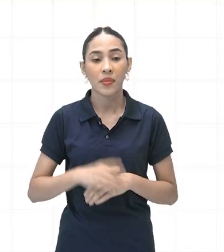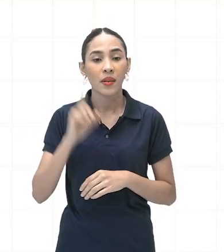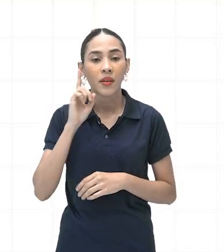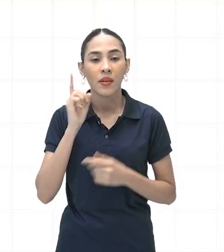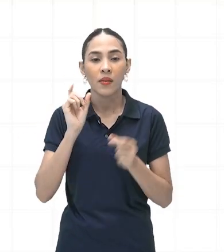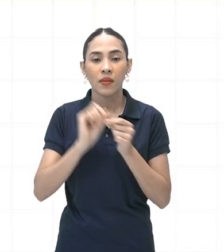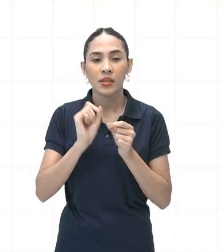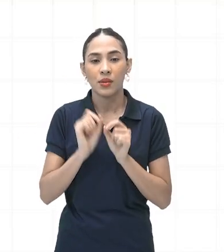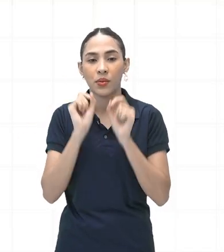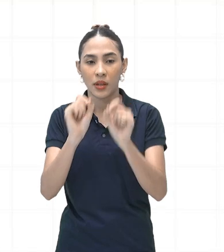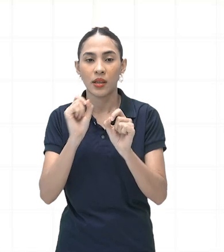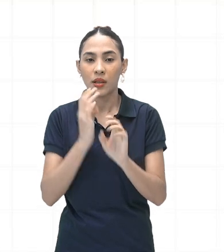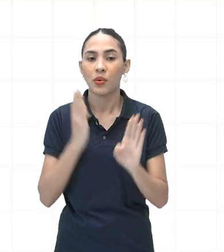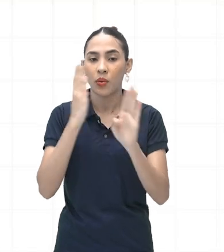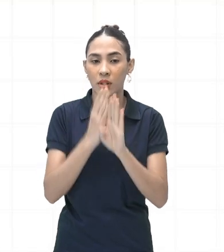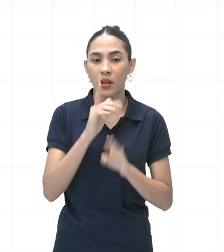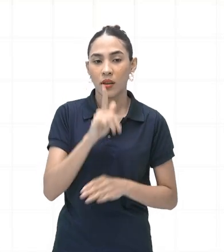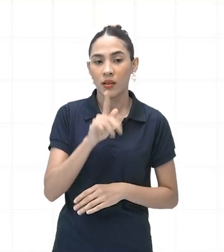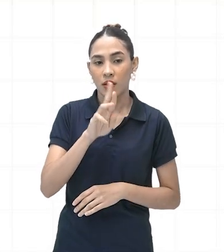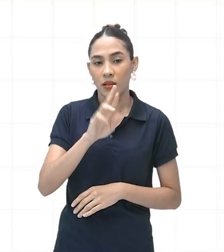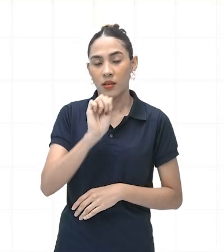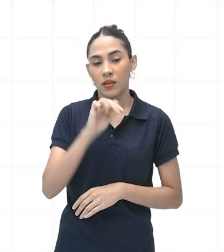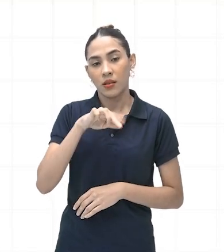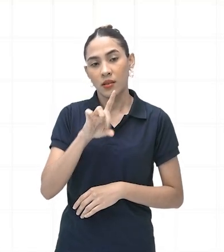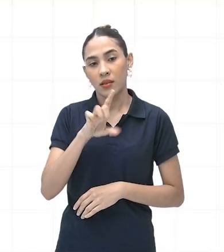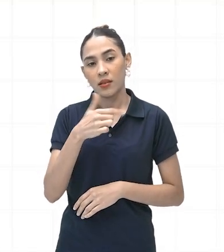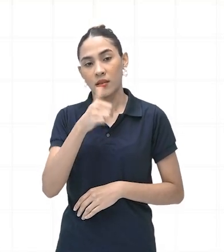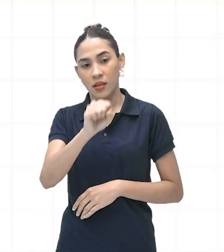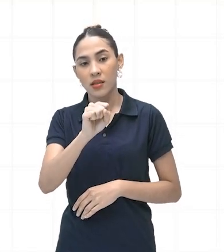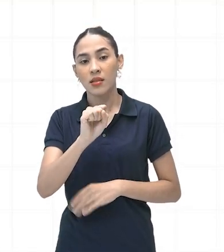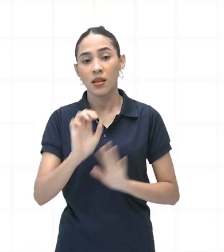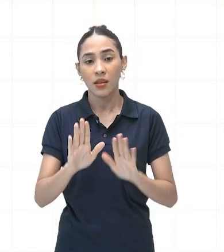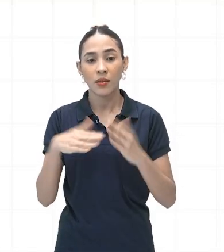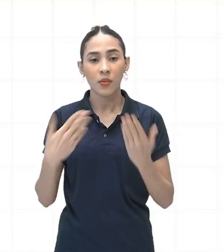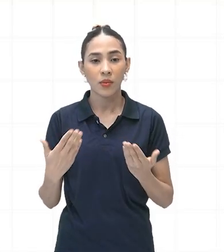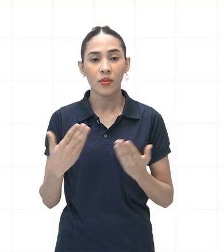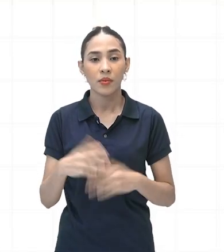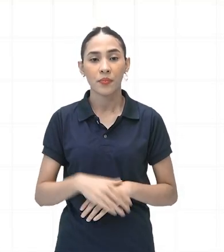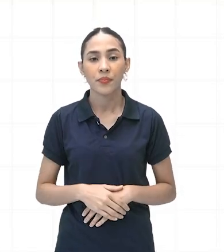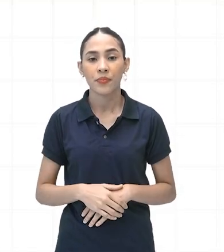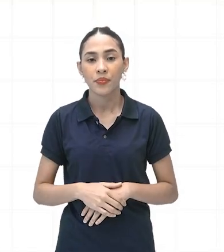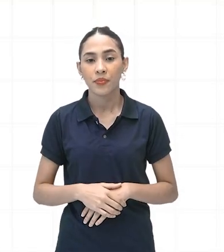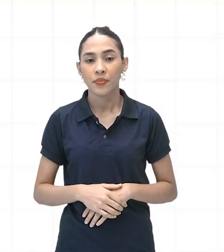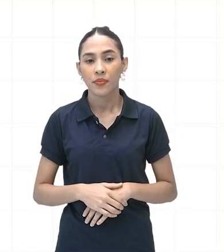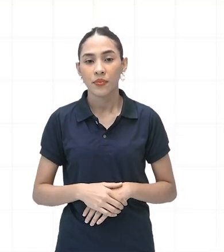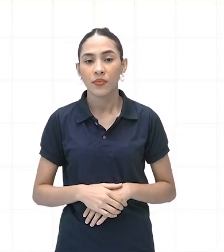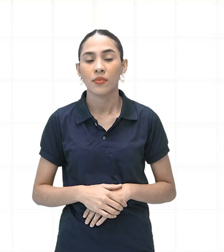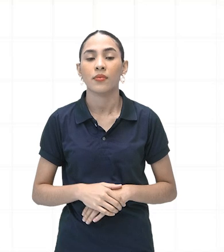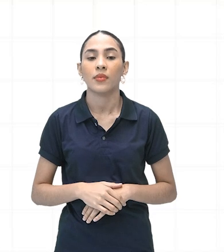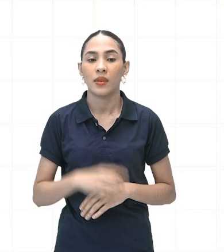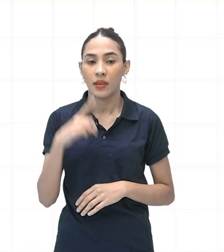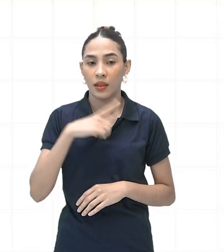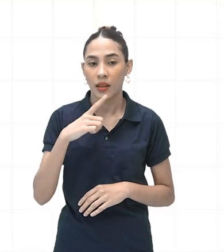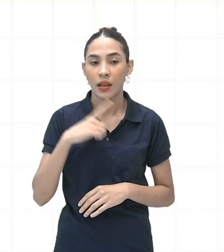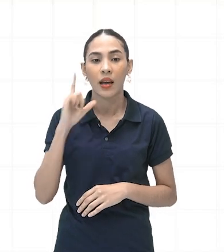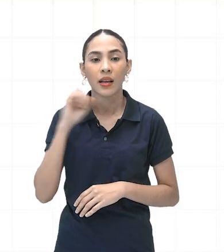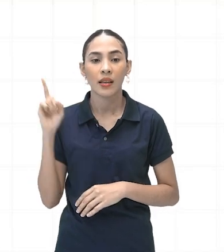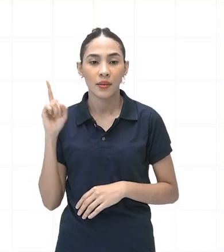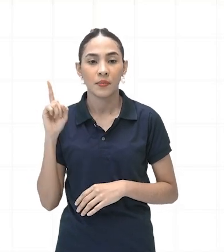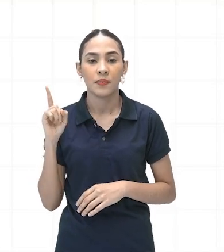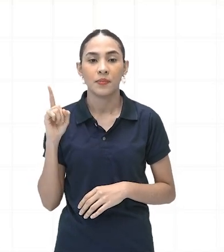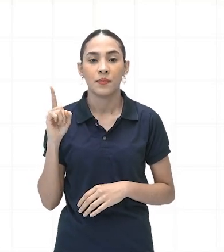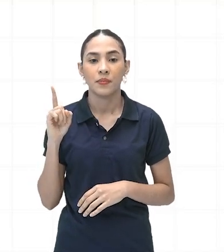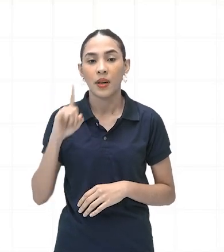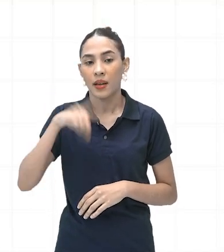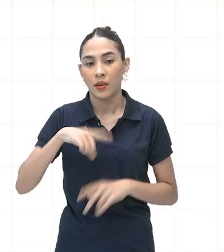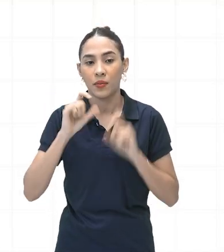primeiro identificar essas grandezas. Quem são essas grandezas, Essas grandezas que estão envolvidas nesse problema